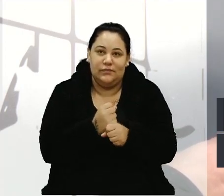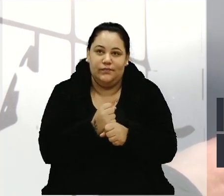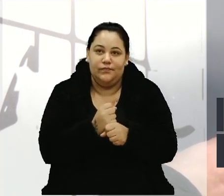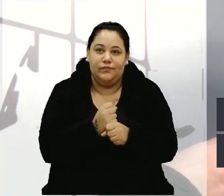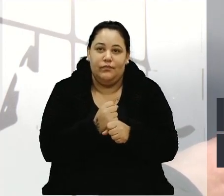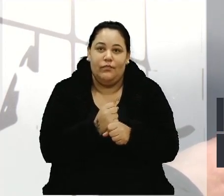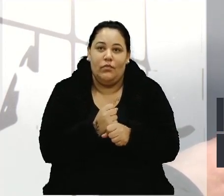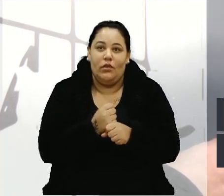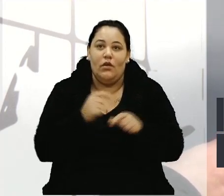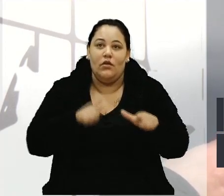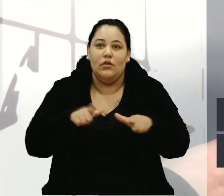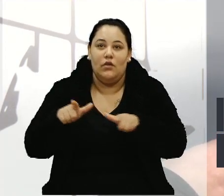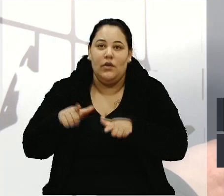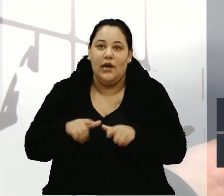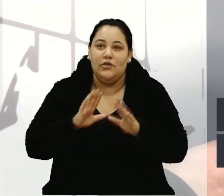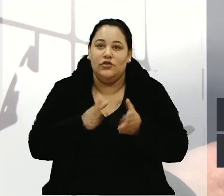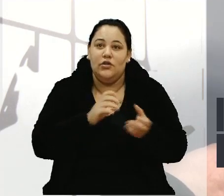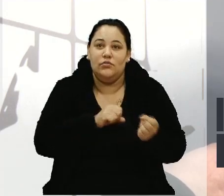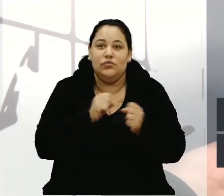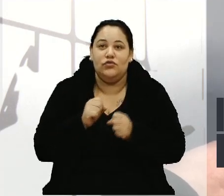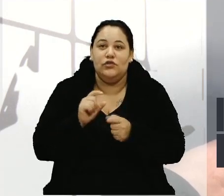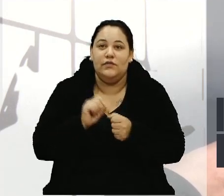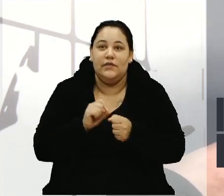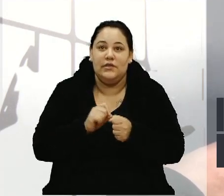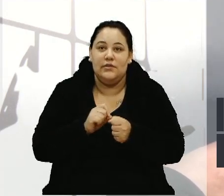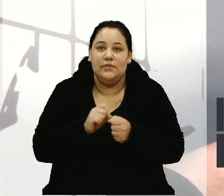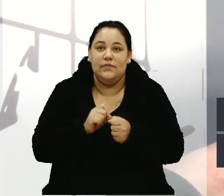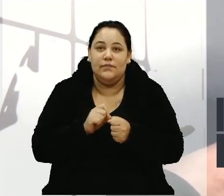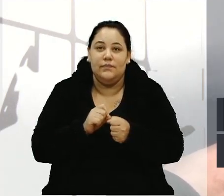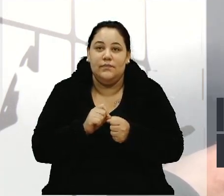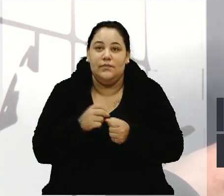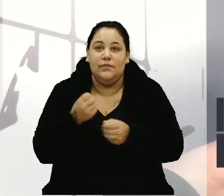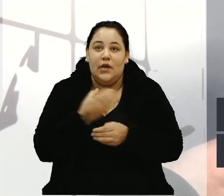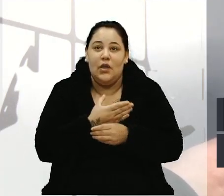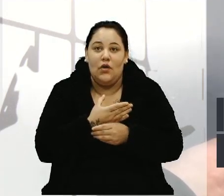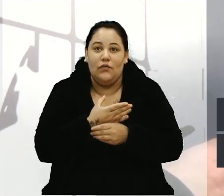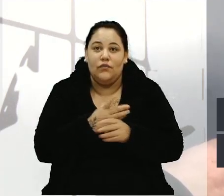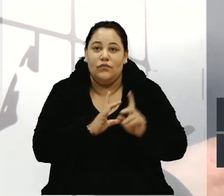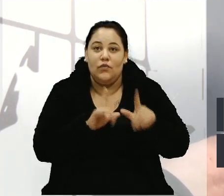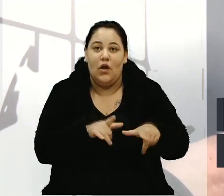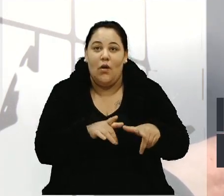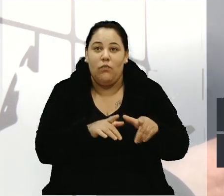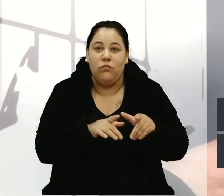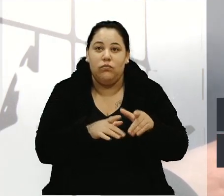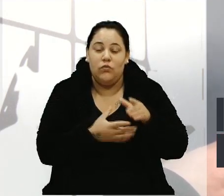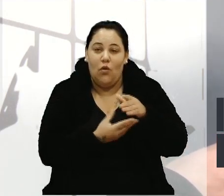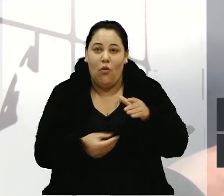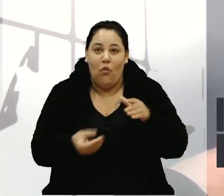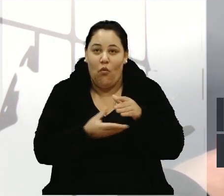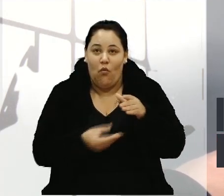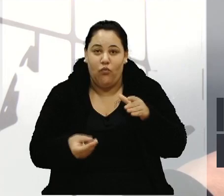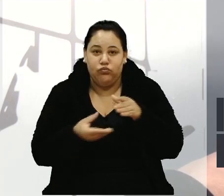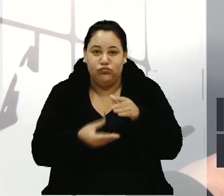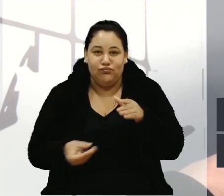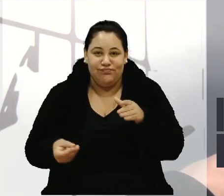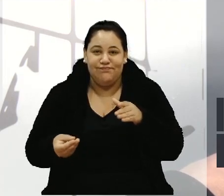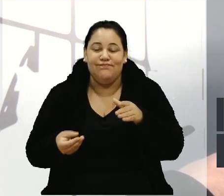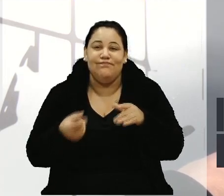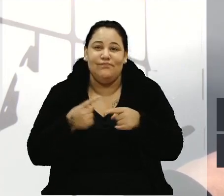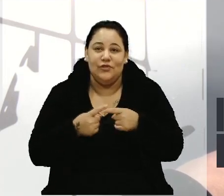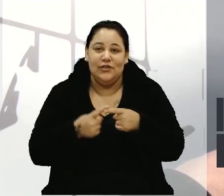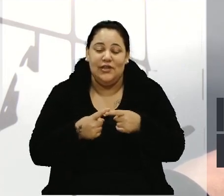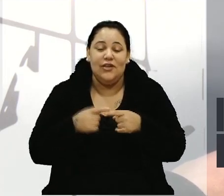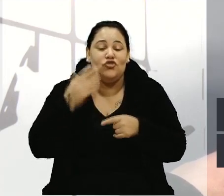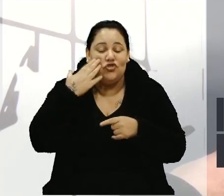pontuados a gente já poderia ter feito uma nova rede de drenagem e justamente posterior porque nós sabíamos que